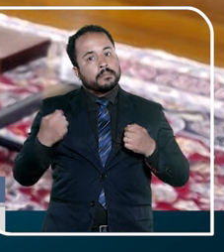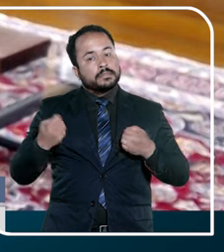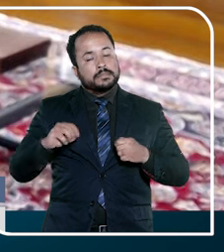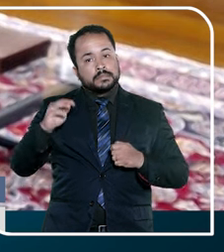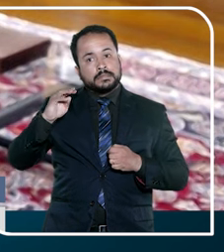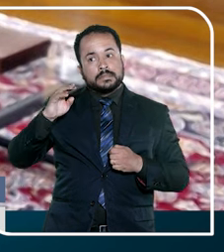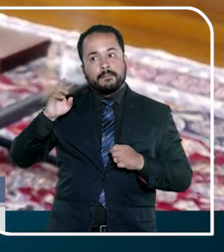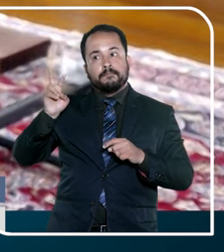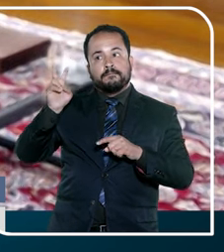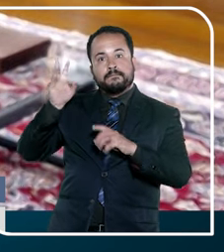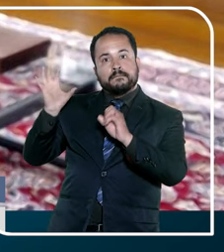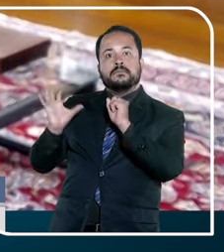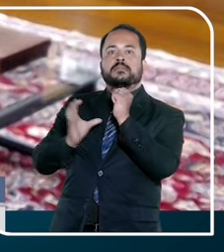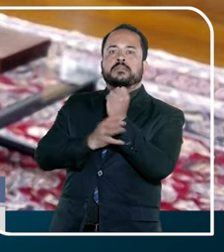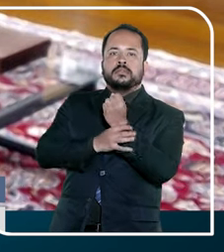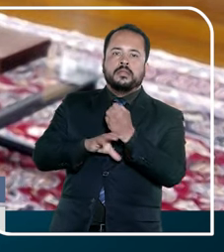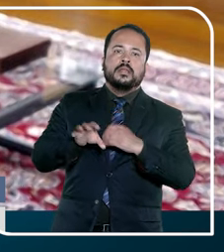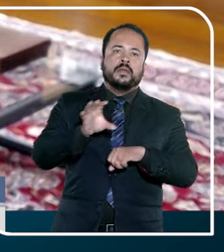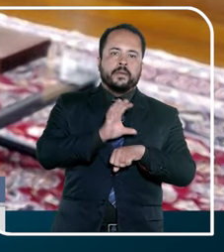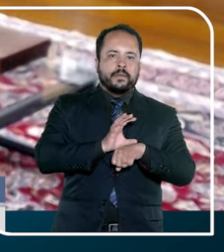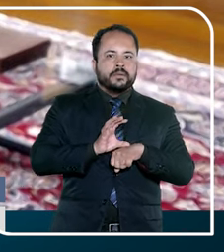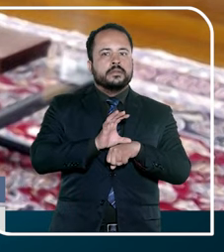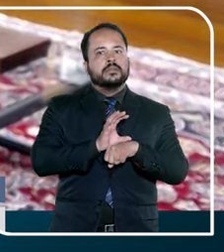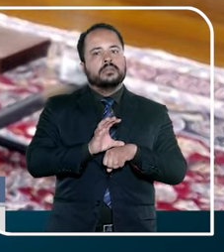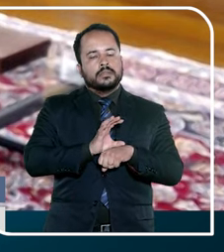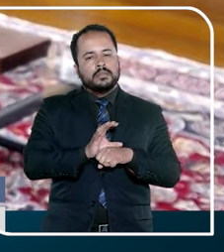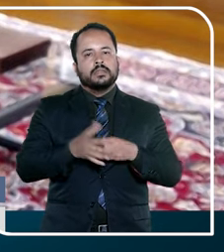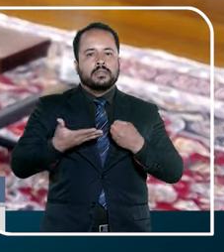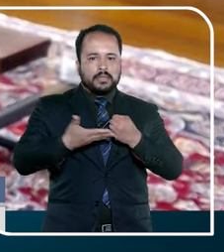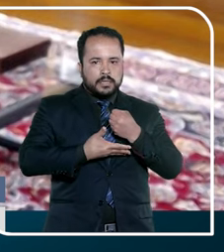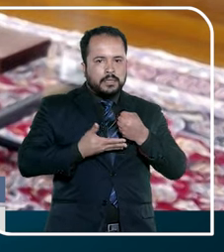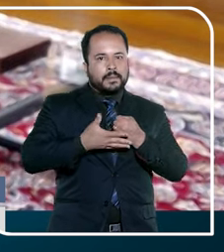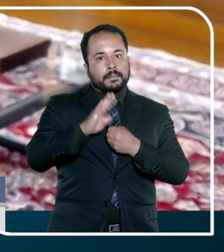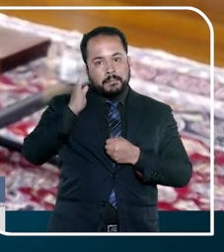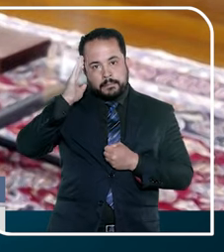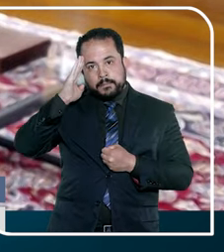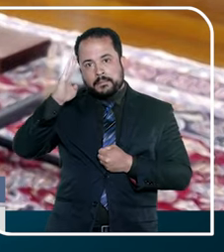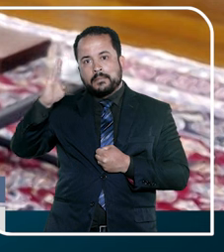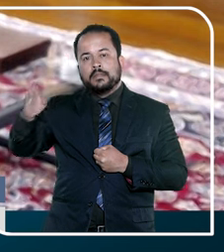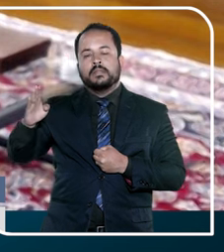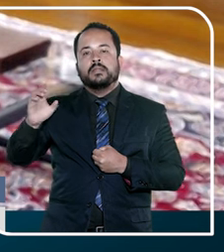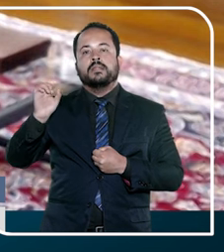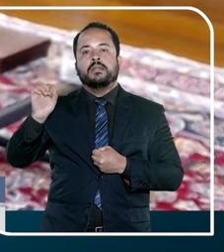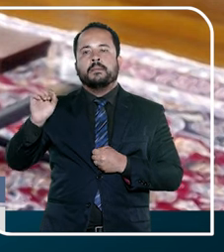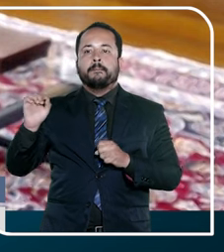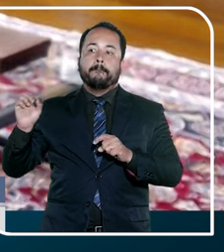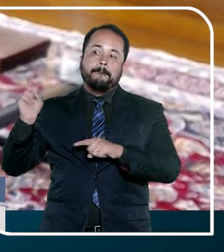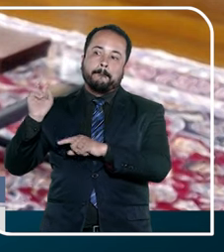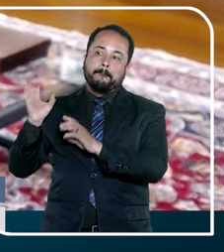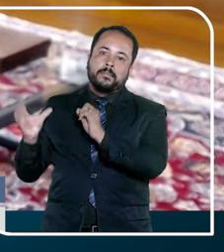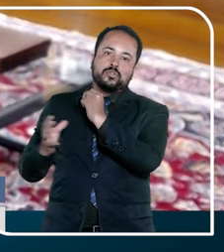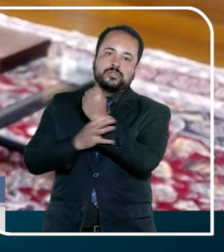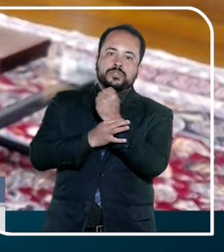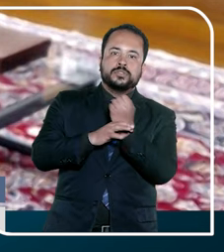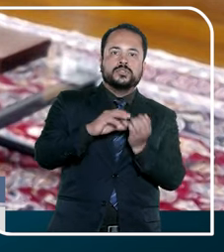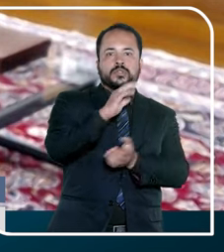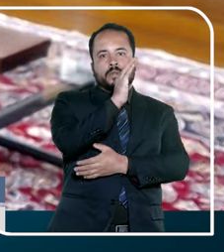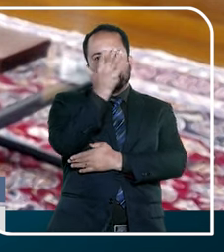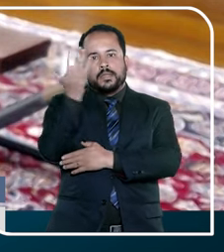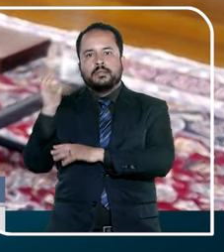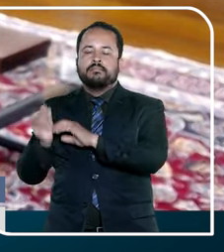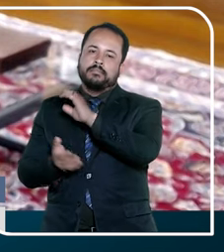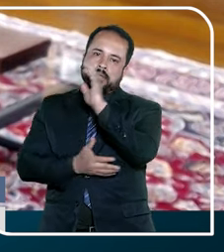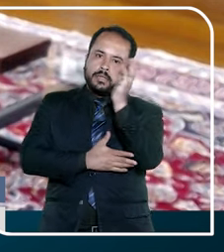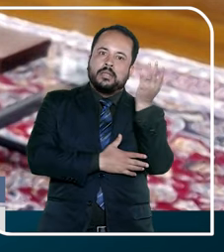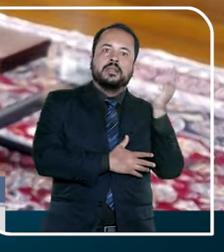aliás a constituição estabelece né como prioridade a a proteção ao meio ambiente exigindo